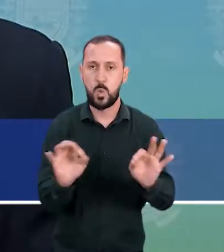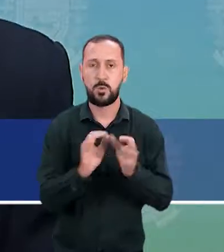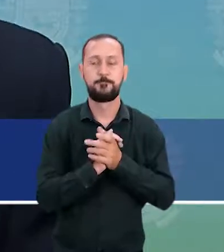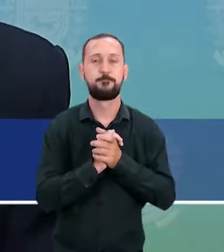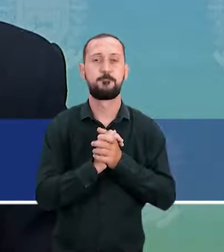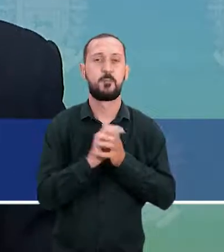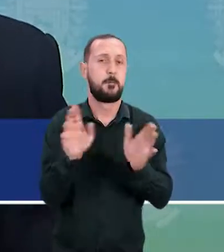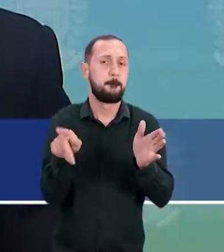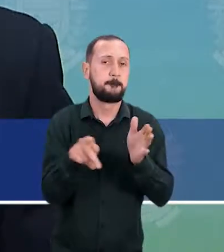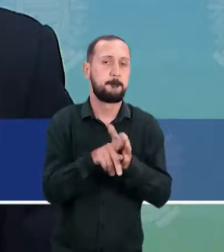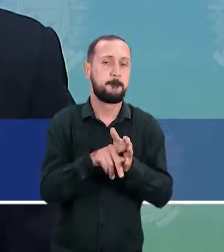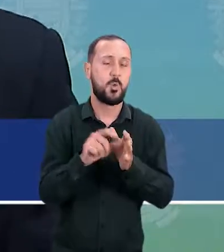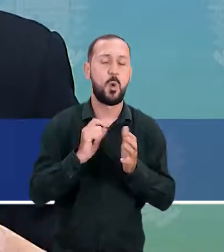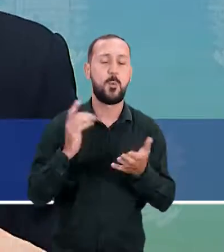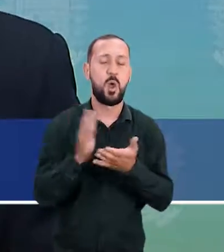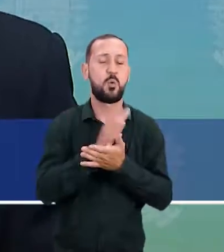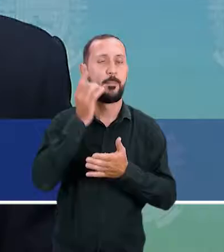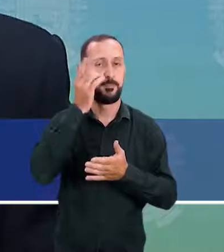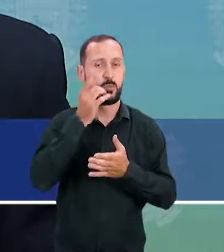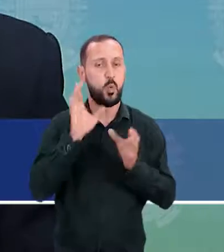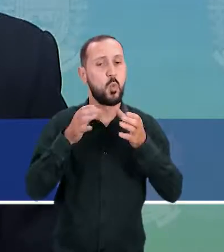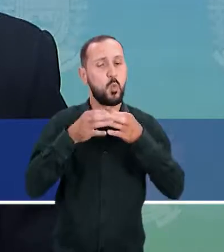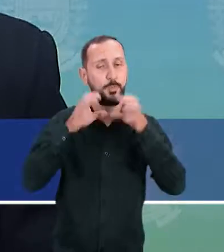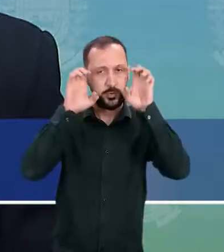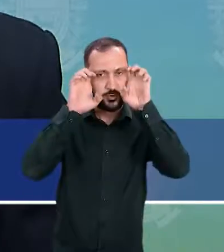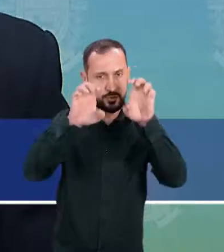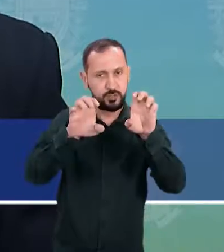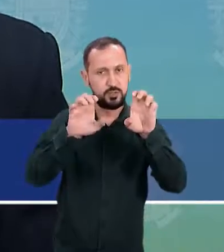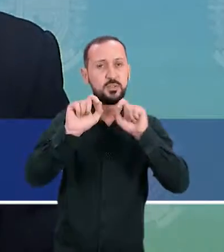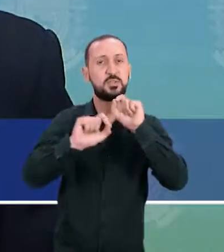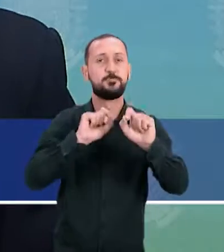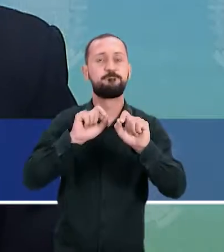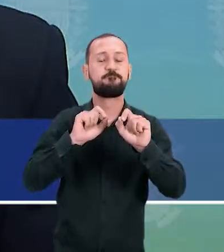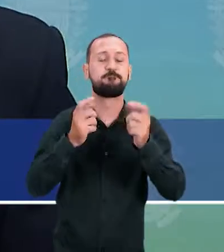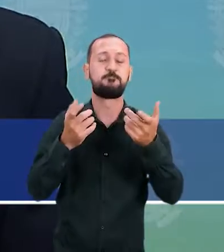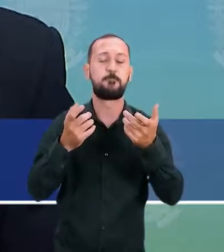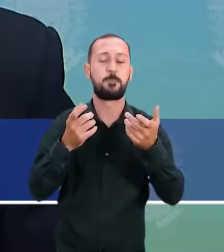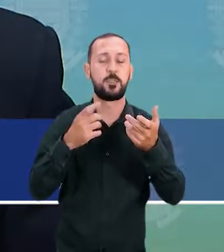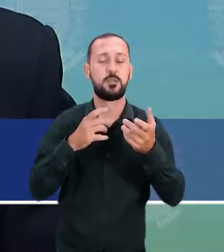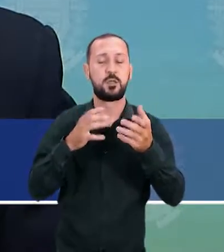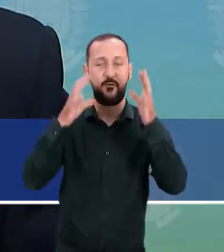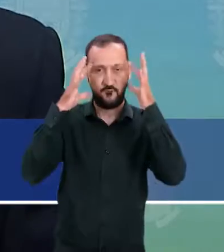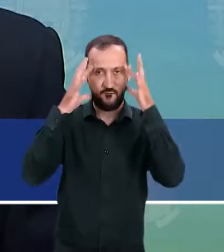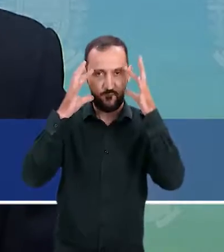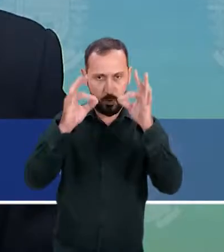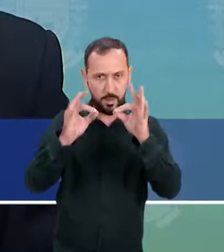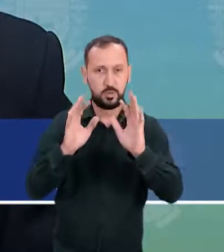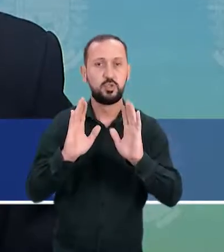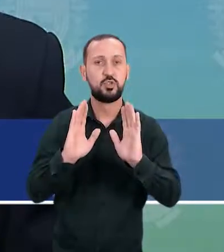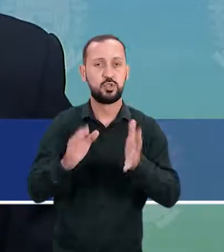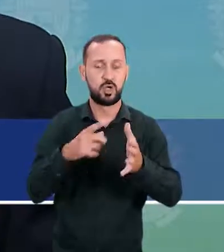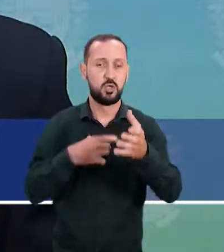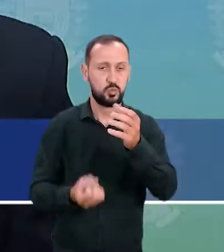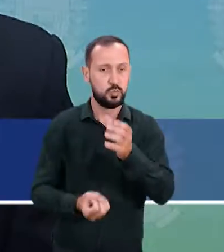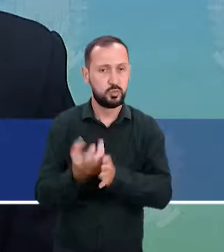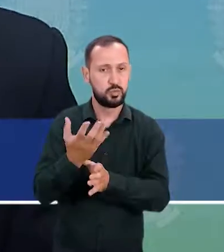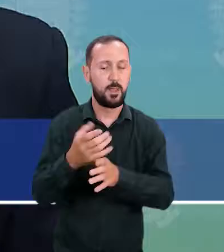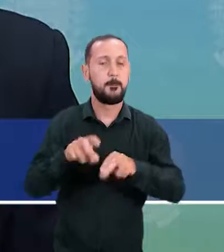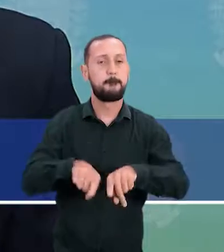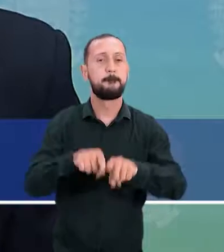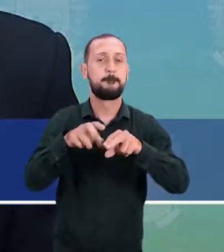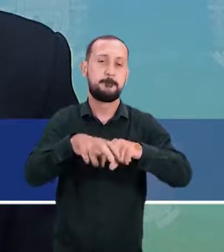denúncia formalizada contra nenhum parlamentar. Então a comissão de ética ela está formalmente